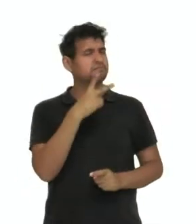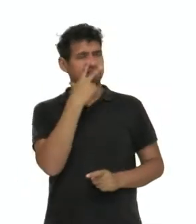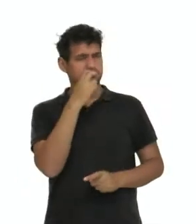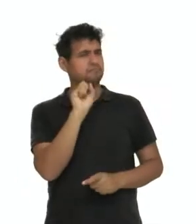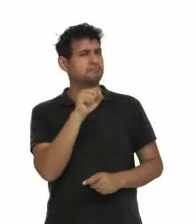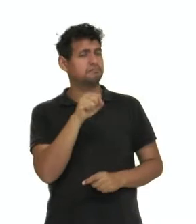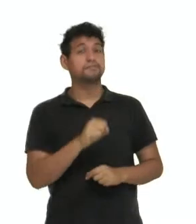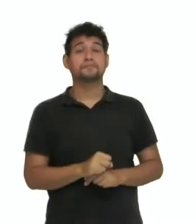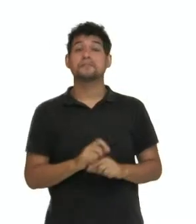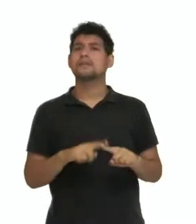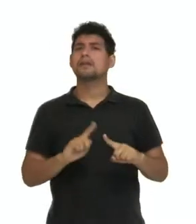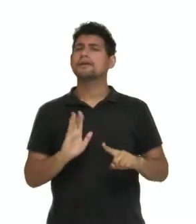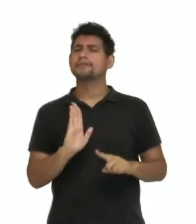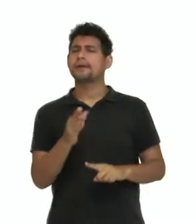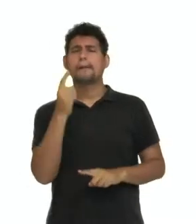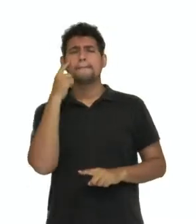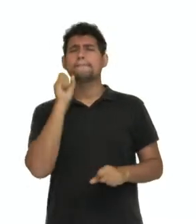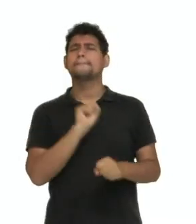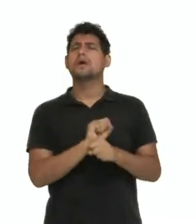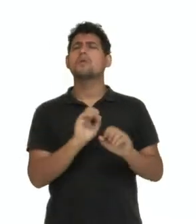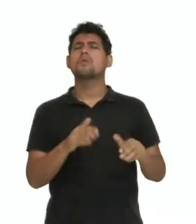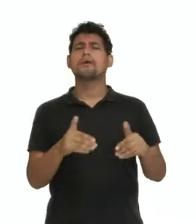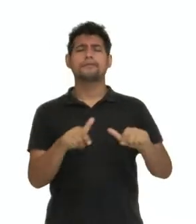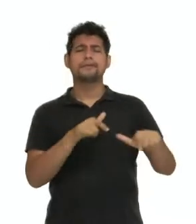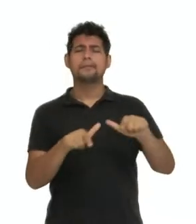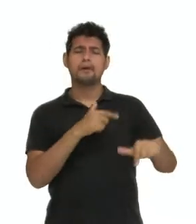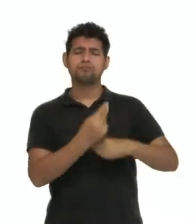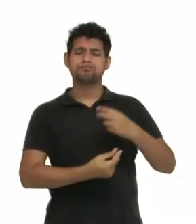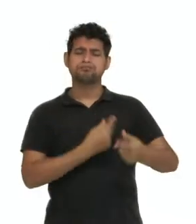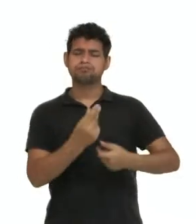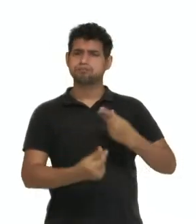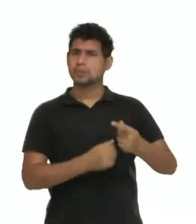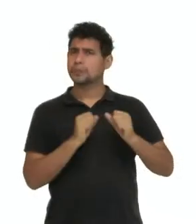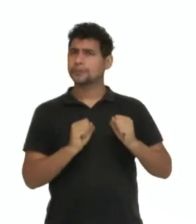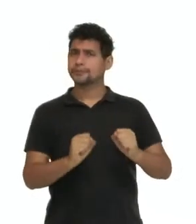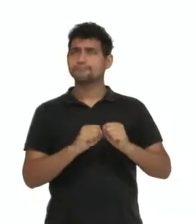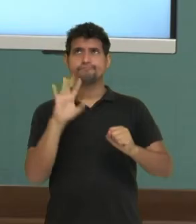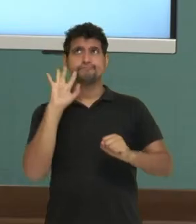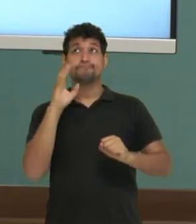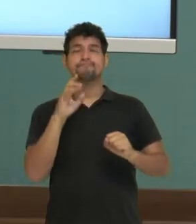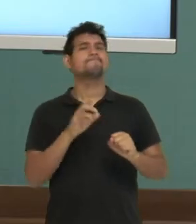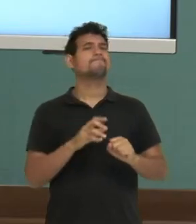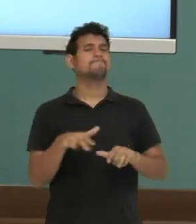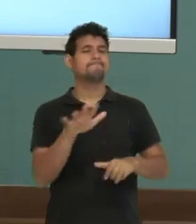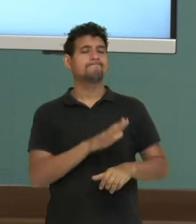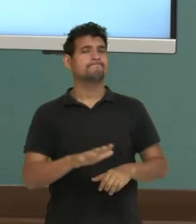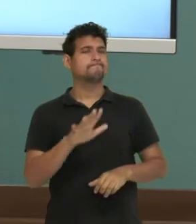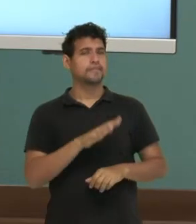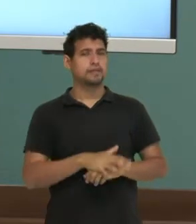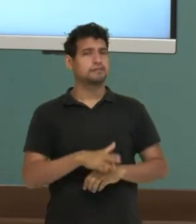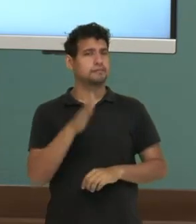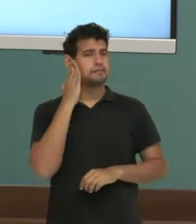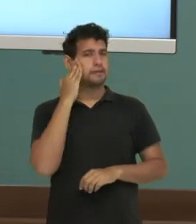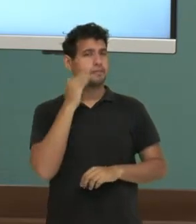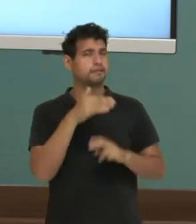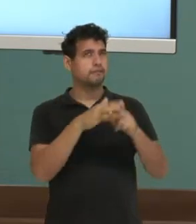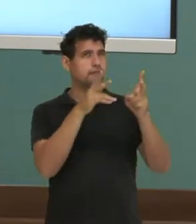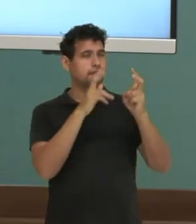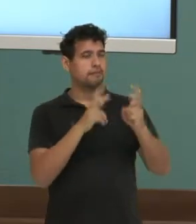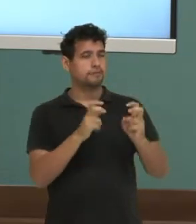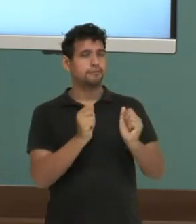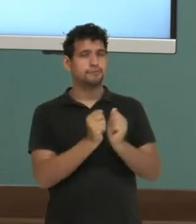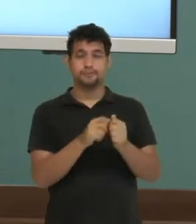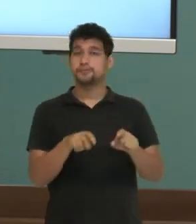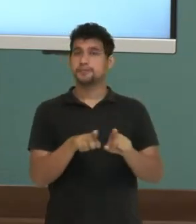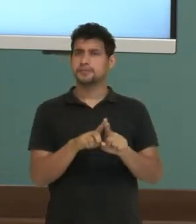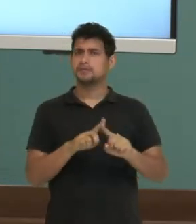né? E já pensaram quais atividades econômicas são possíveis desenvolver nessa região? Né? Nós vamos ver isso também.